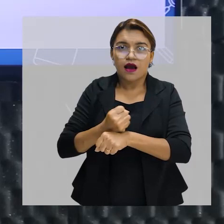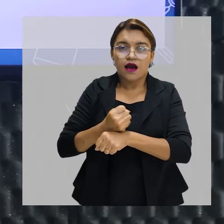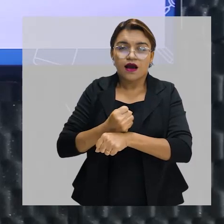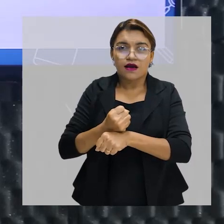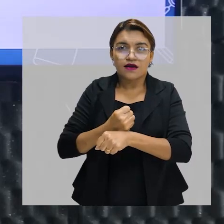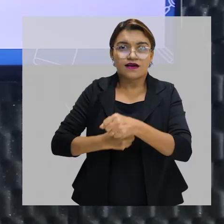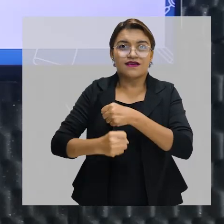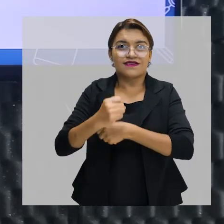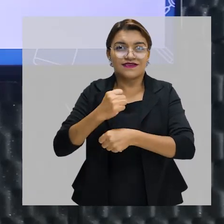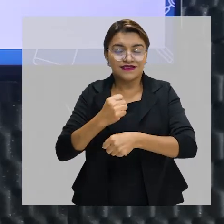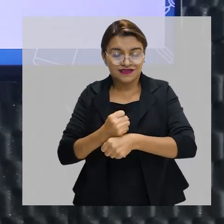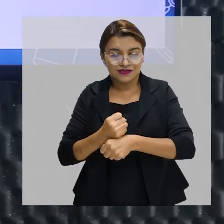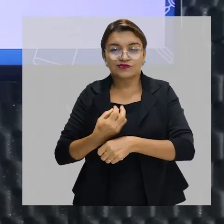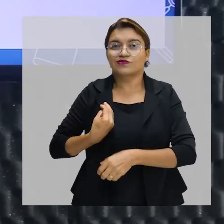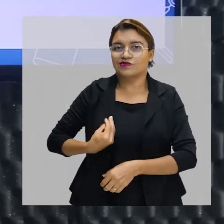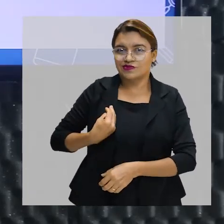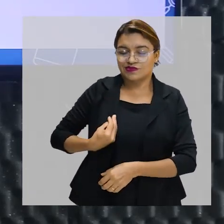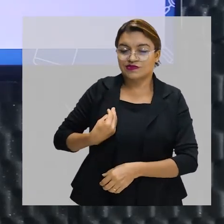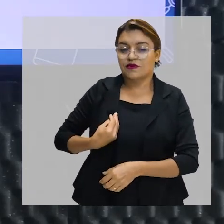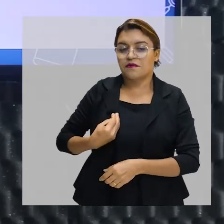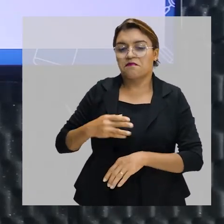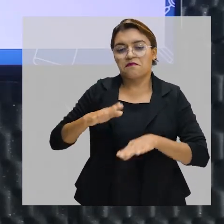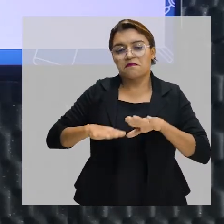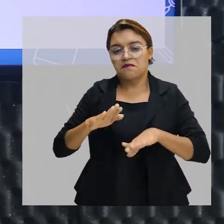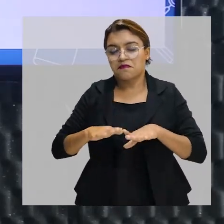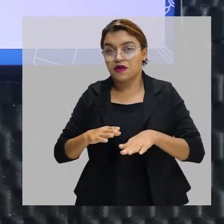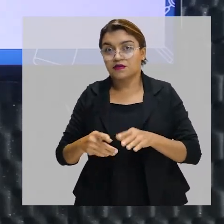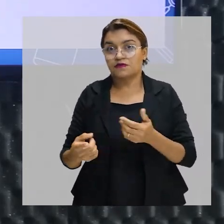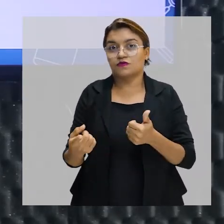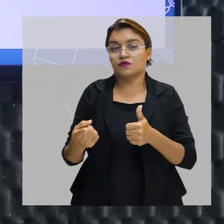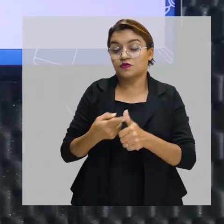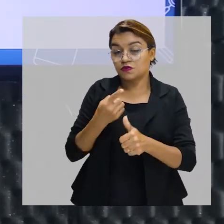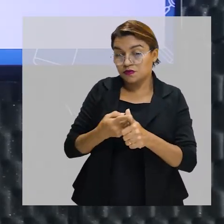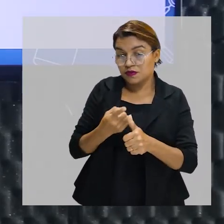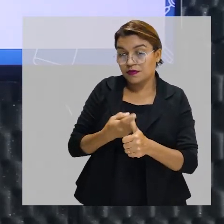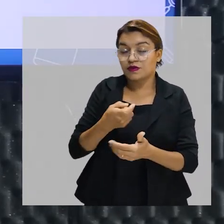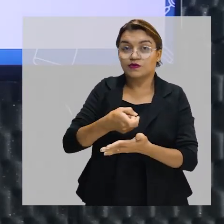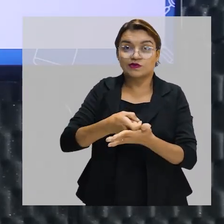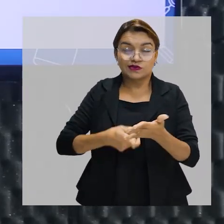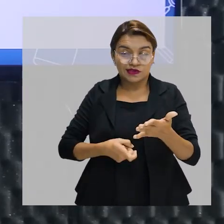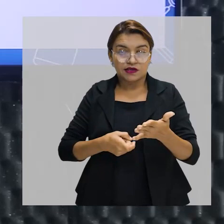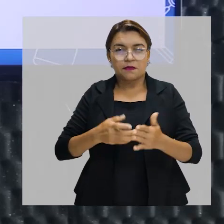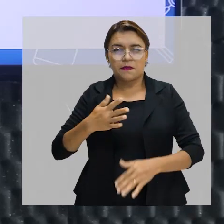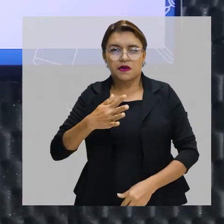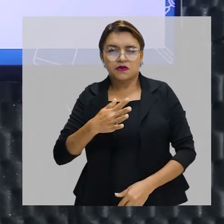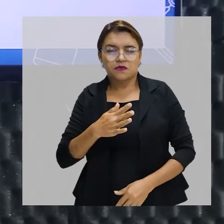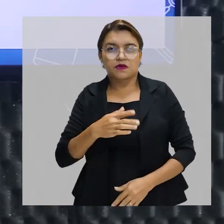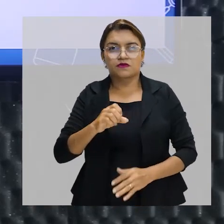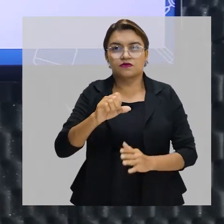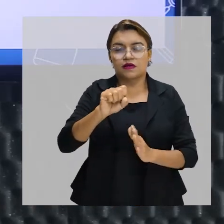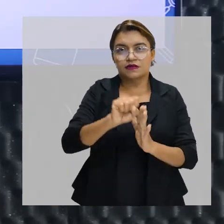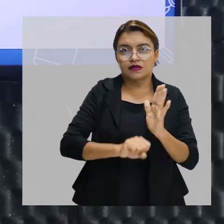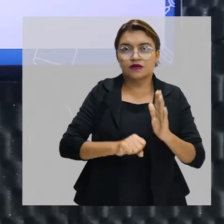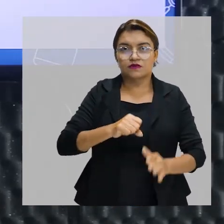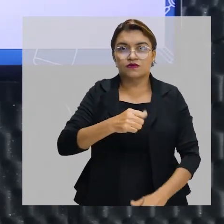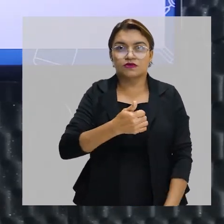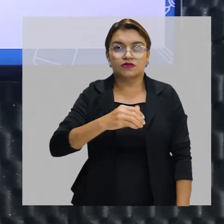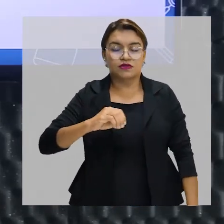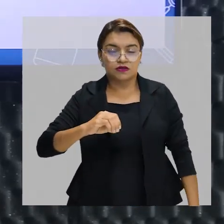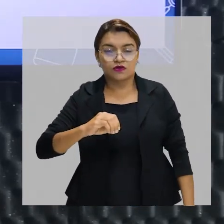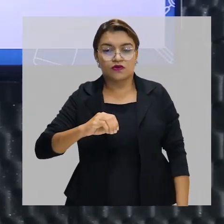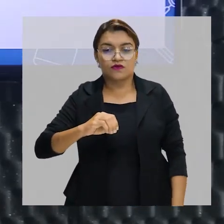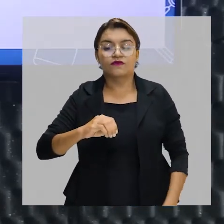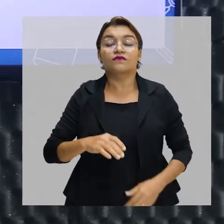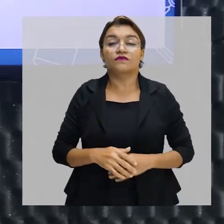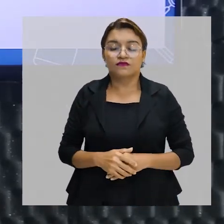existência. Apesar de os primeiros textos datarem da segunda metade do século XIX, somente